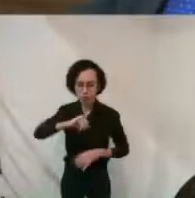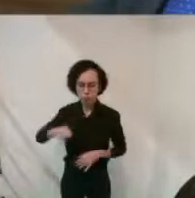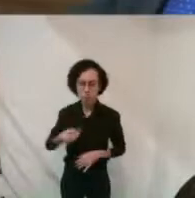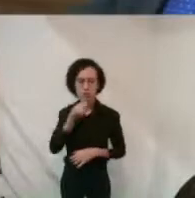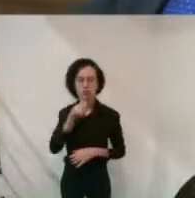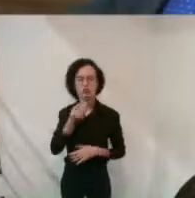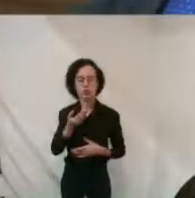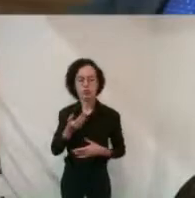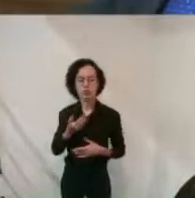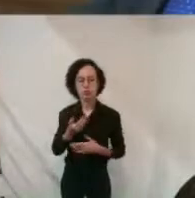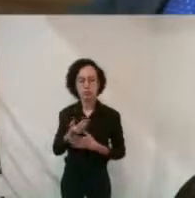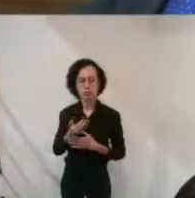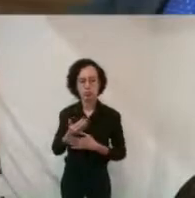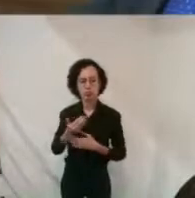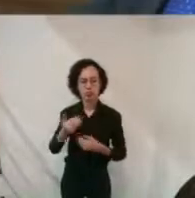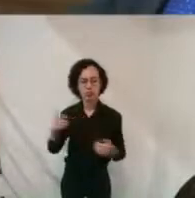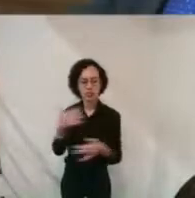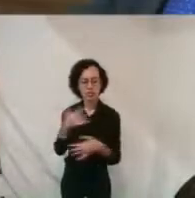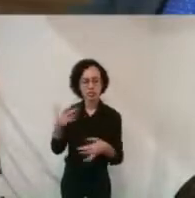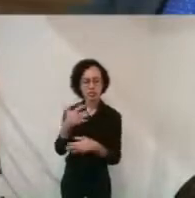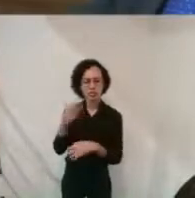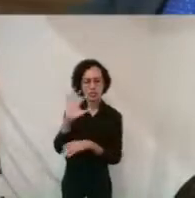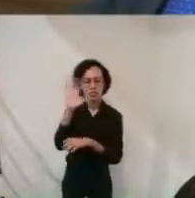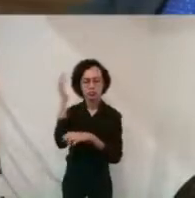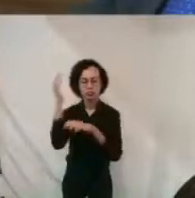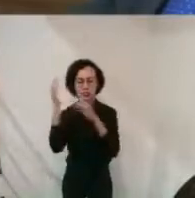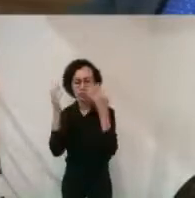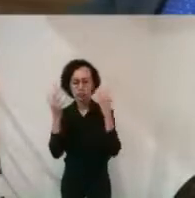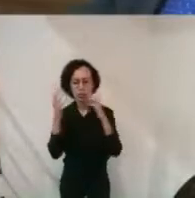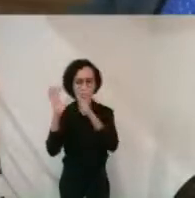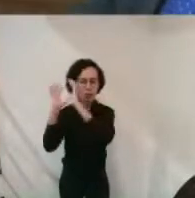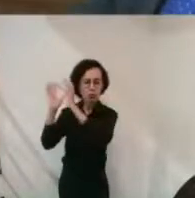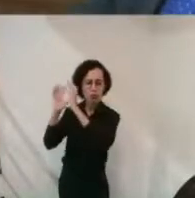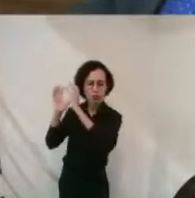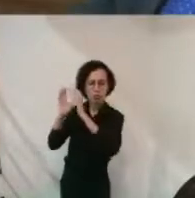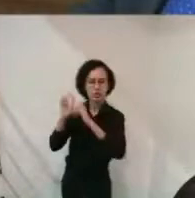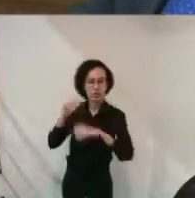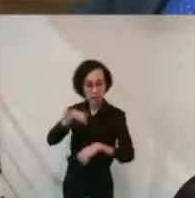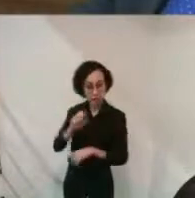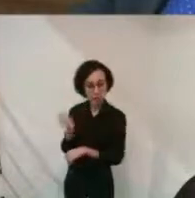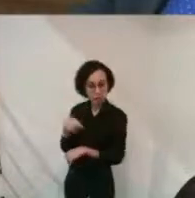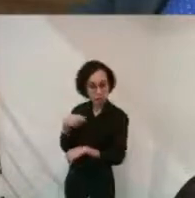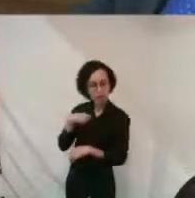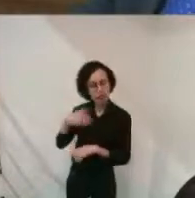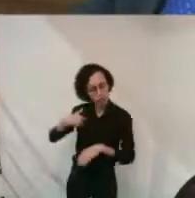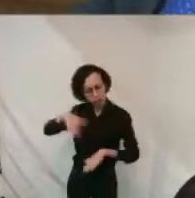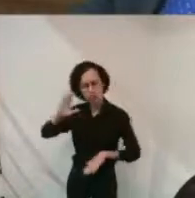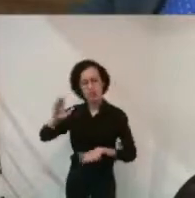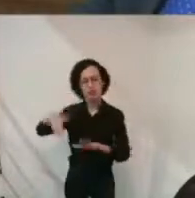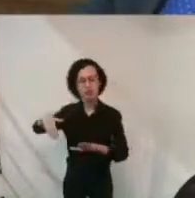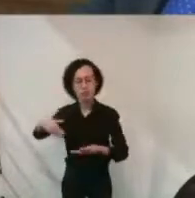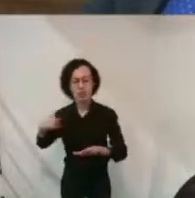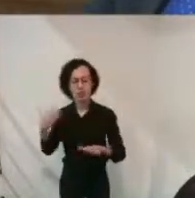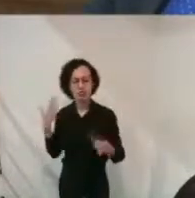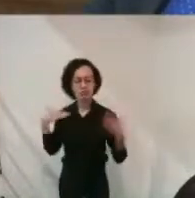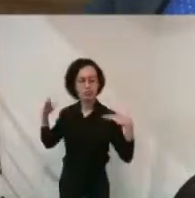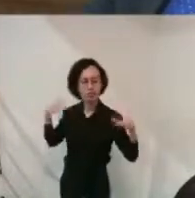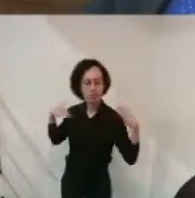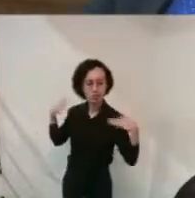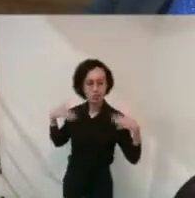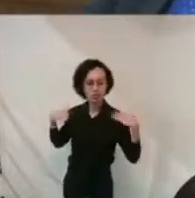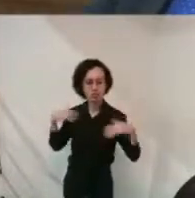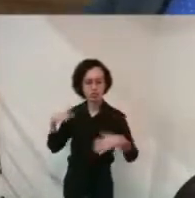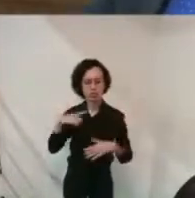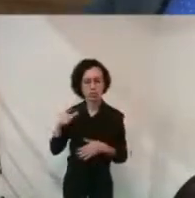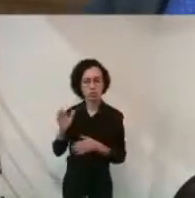aproveitem a terra dos Altos Coqueiros, aqueles que puderem se esticar aí, tomem banho nas nossas praias. Essa aqui tem alguns cuidados,